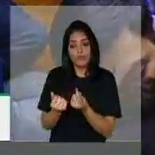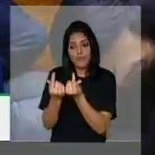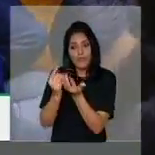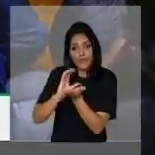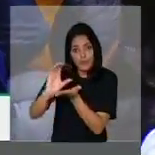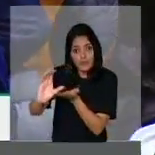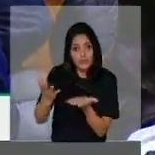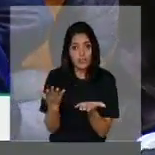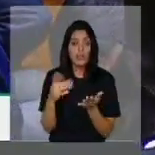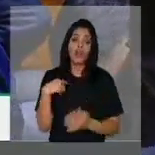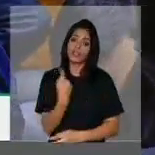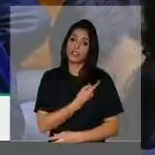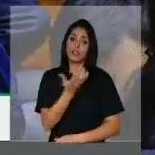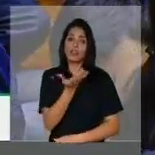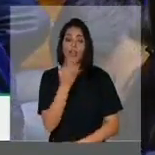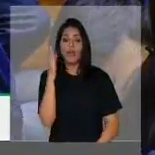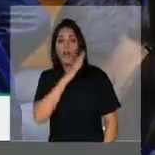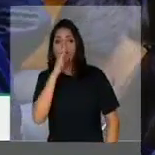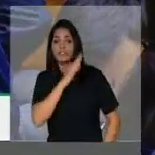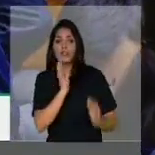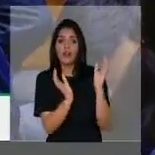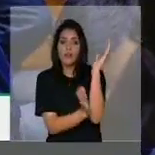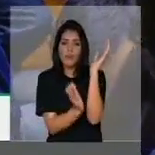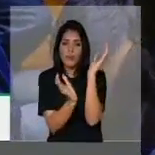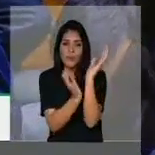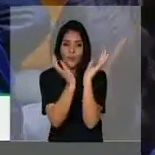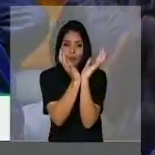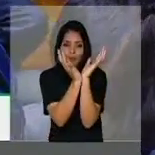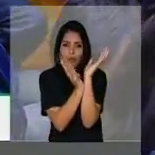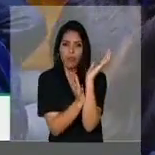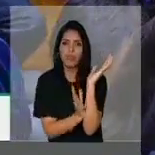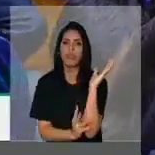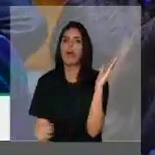Então, o que nós queremos é agilizar, desburocratizar e facilitar a vida do produtor artesanal.